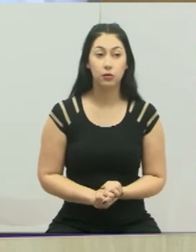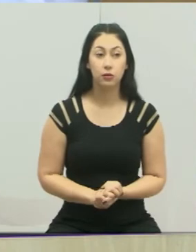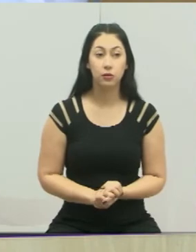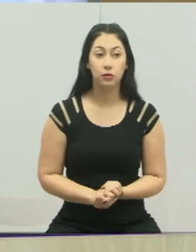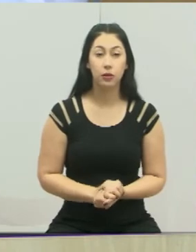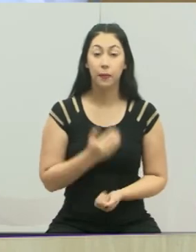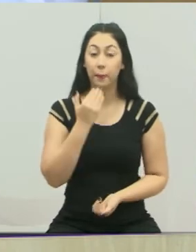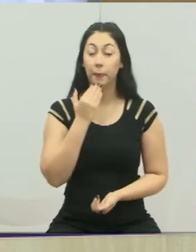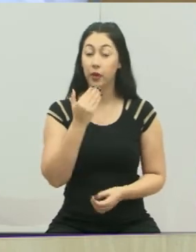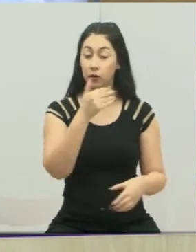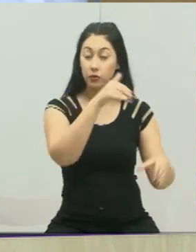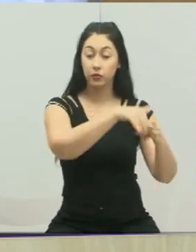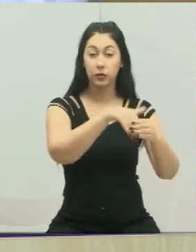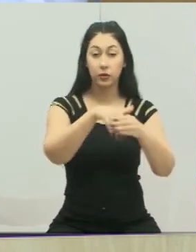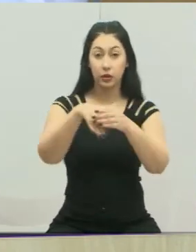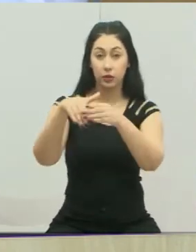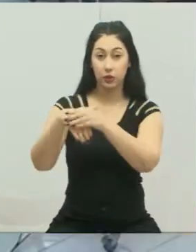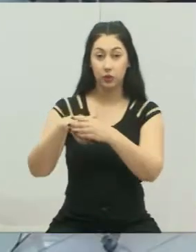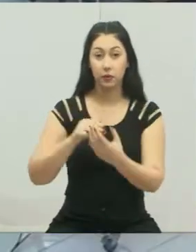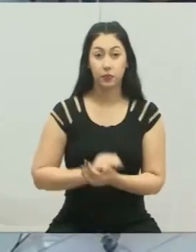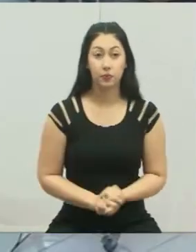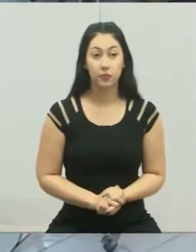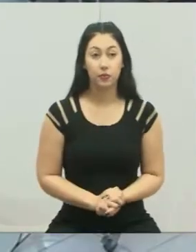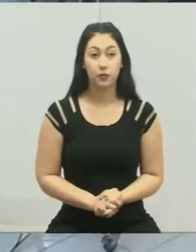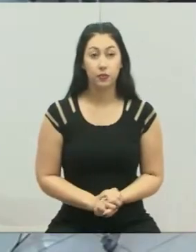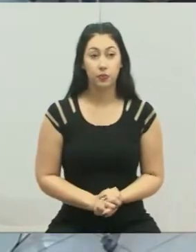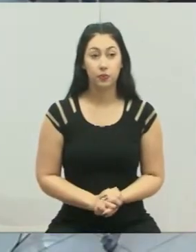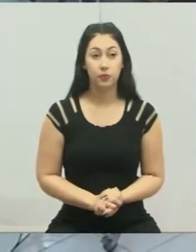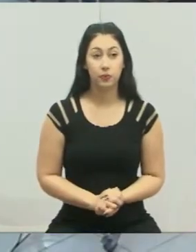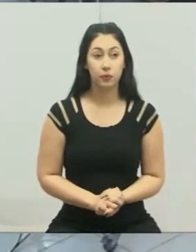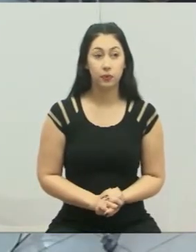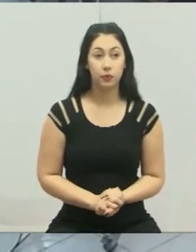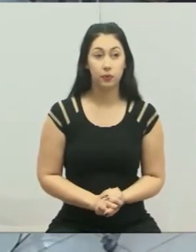Senhor presidente, foi solicitado votação.